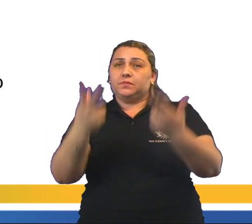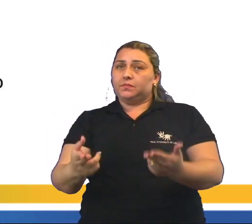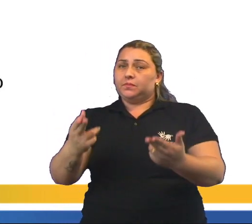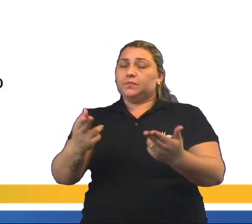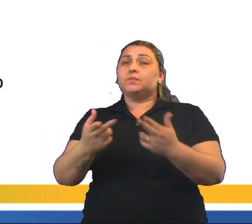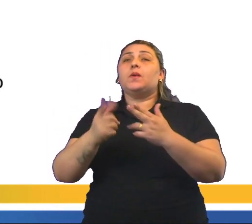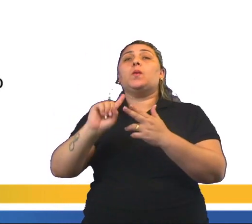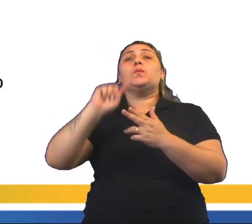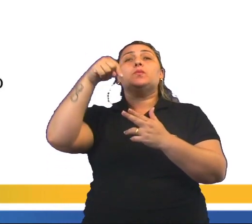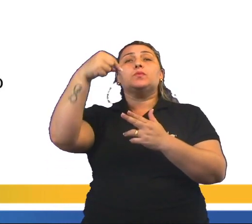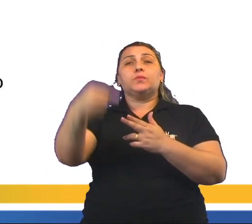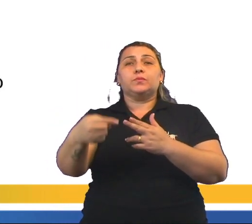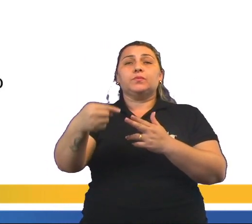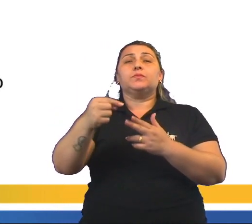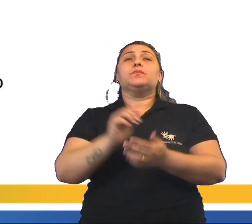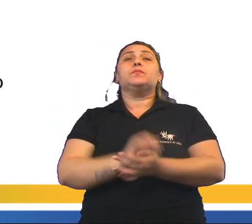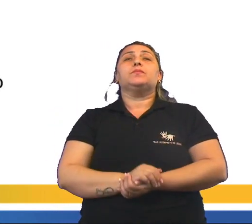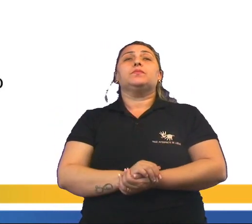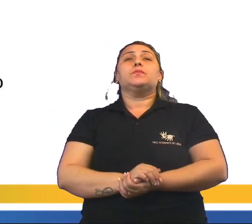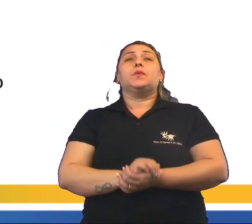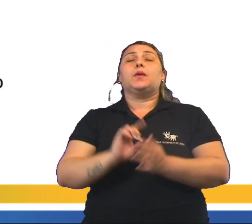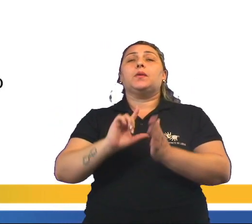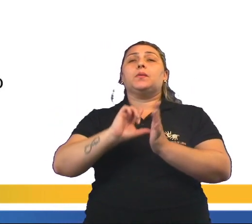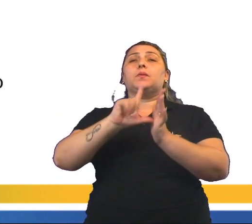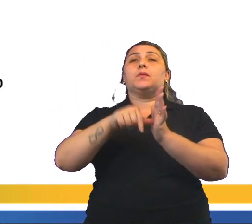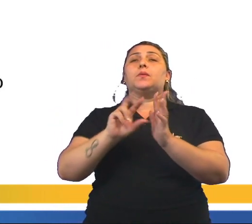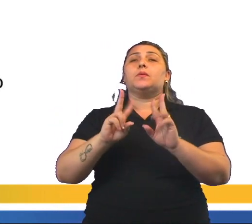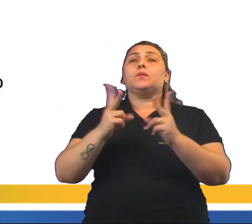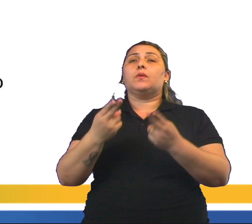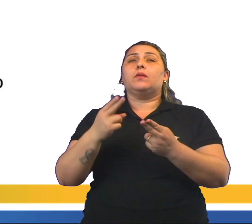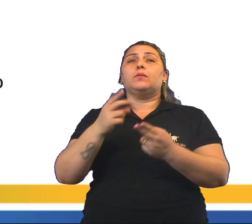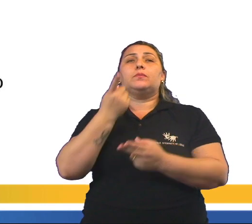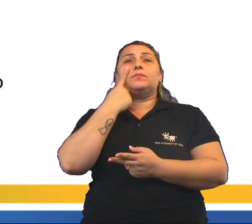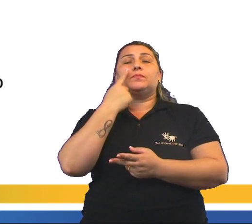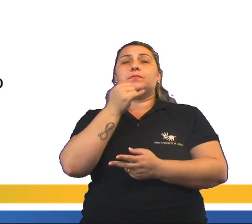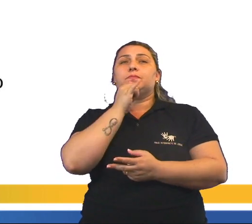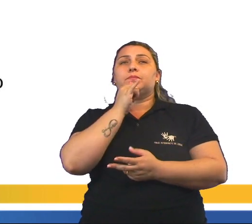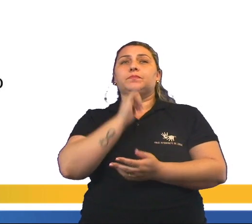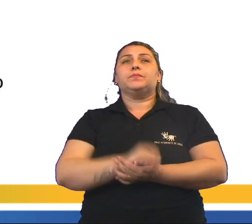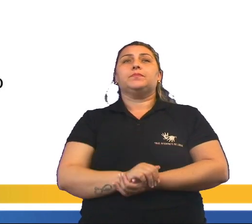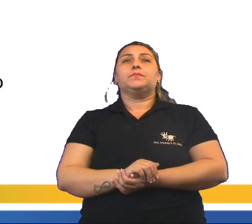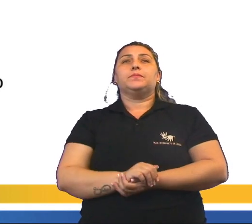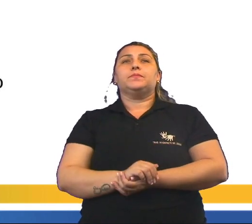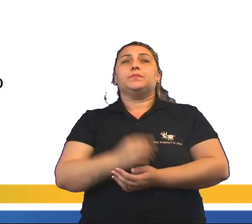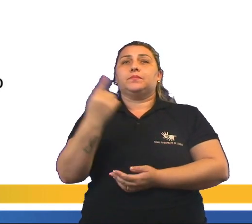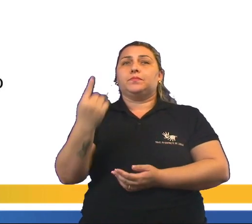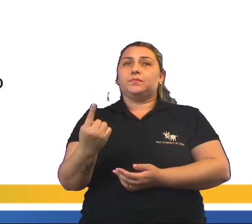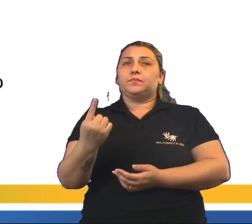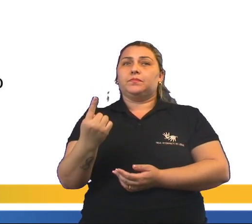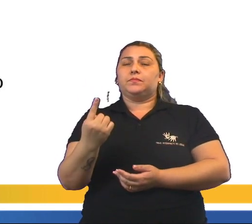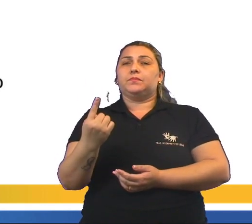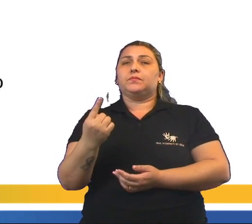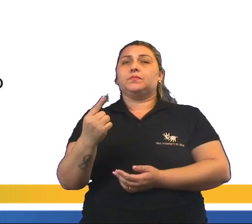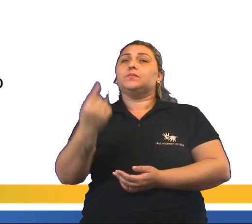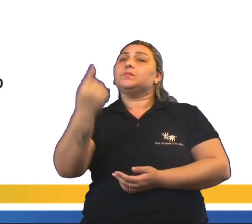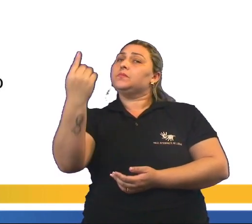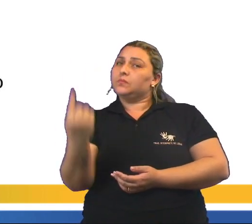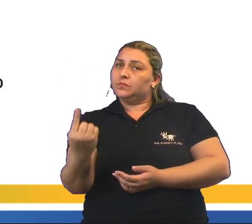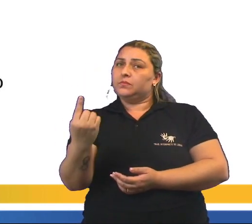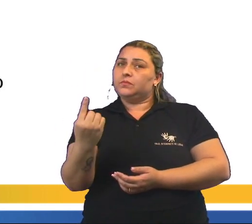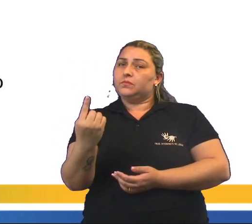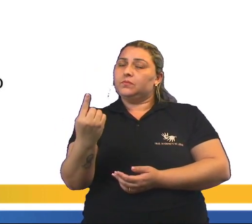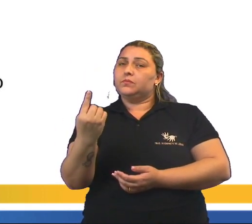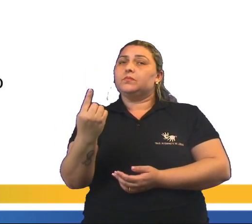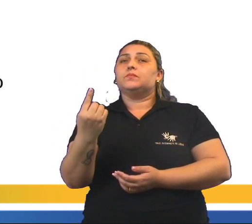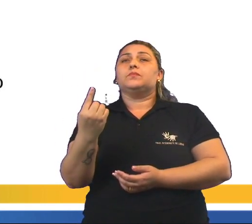ao seu sucessor ou seja igual próximo que vem após ele então o exemplo eu tenho um quem é o próximo